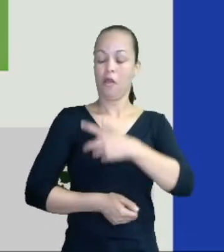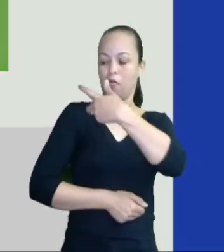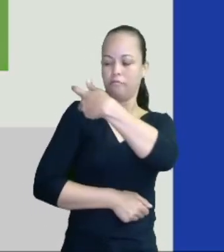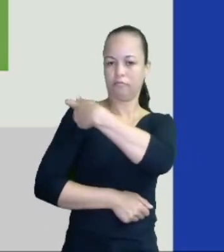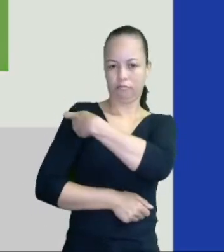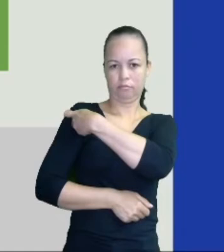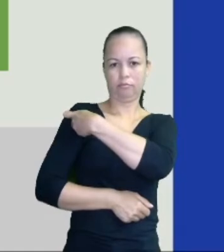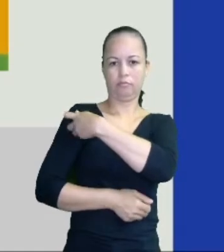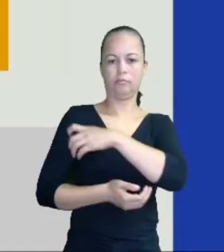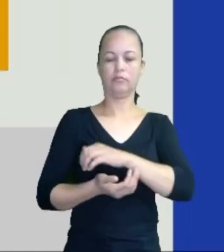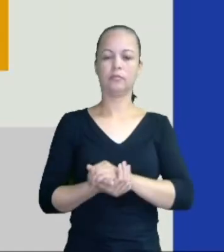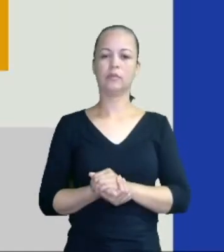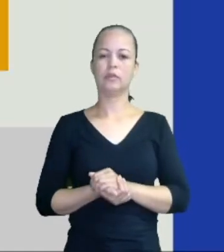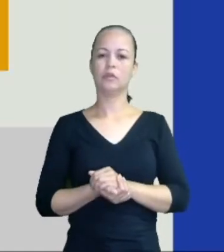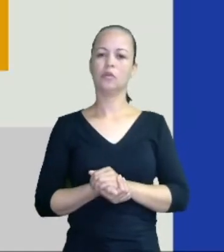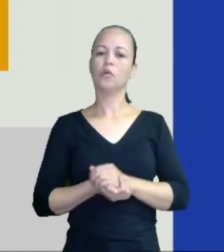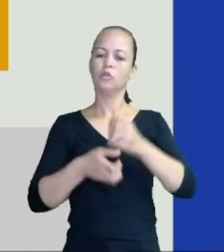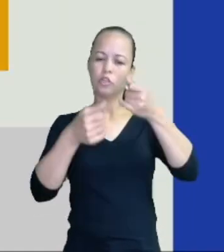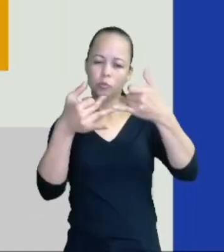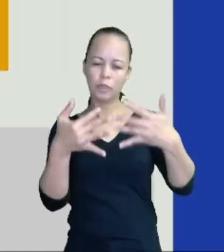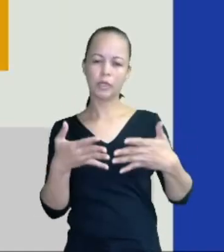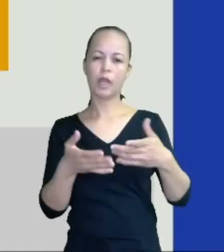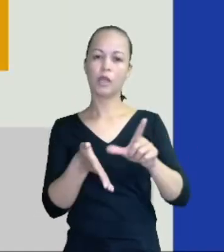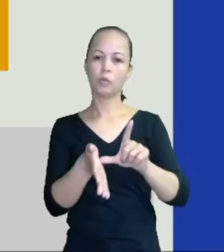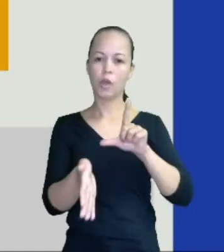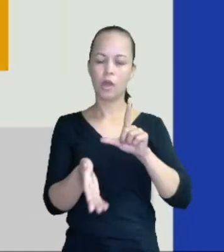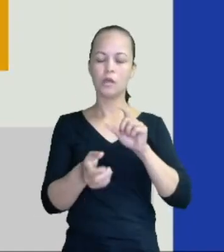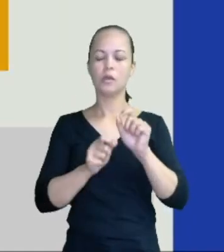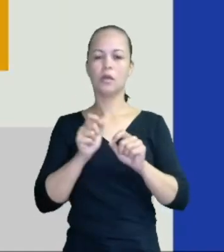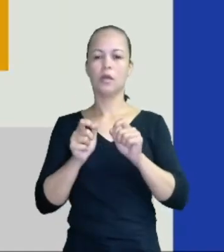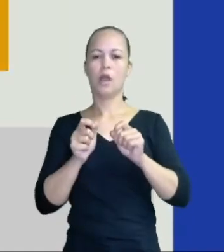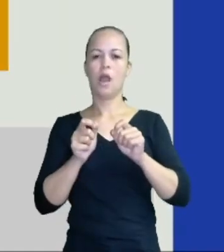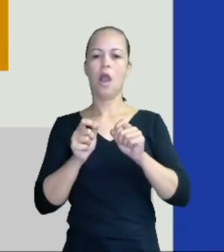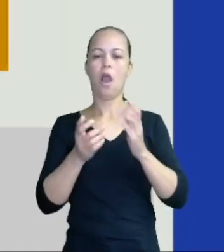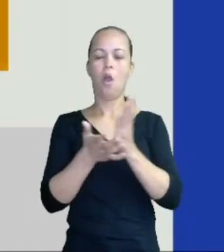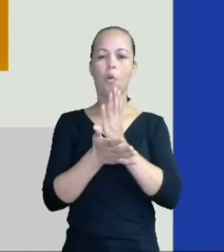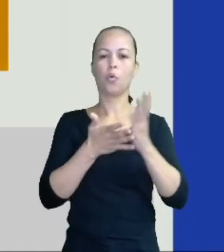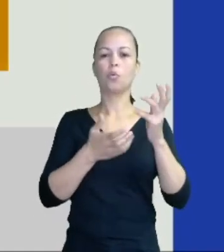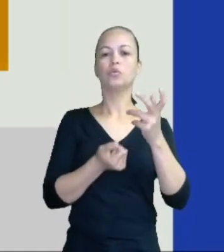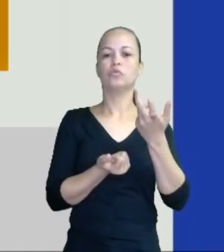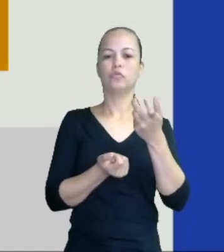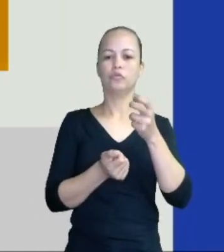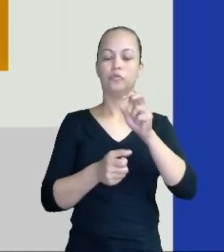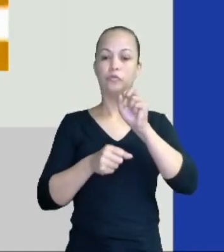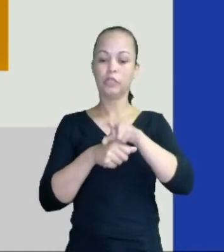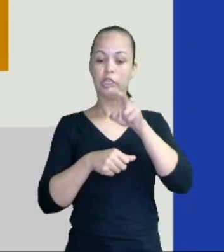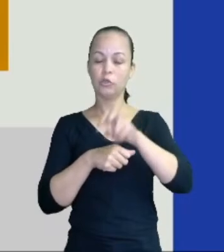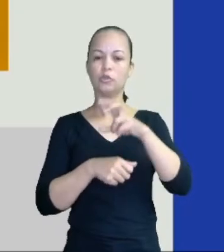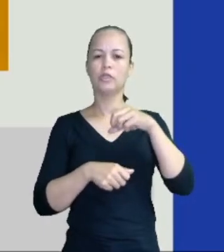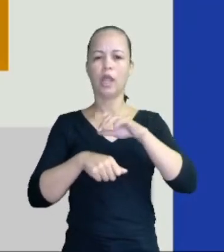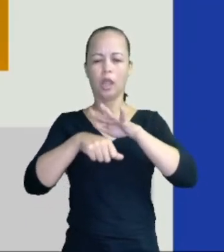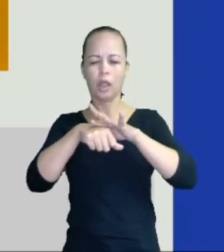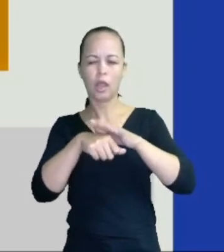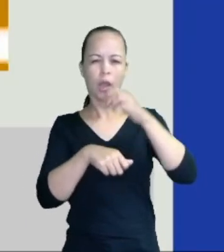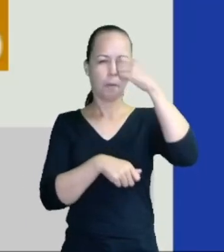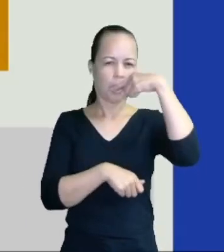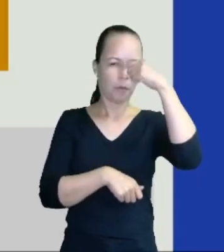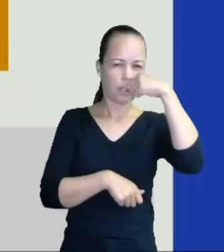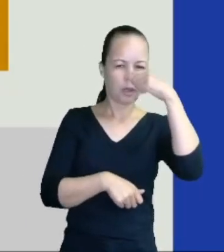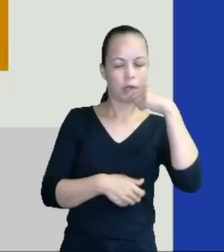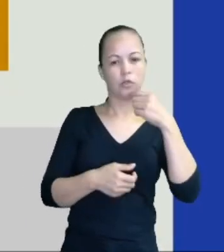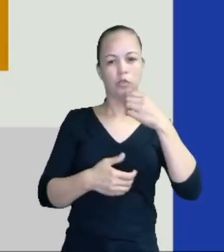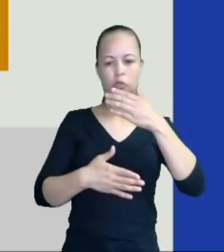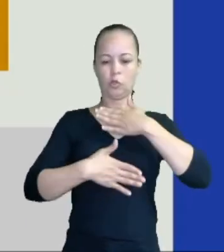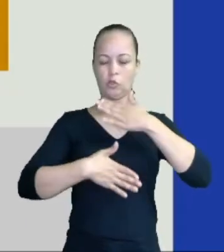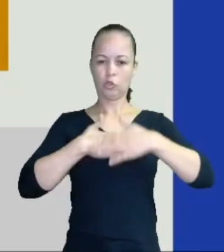Vacinas. Como já tínhamos te contado antes, alguns vírus produzem doenças como a gripe. Por sorte, temos o nosso sistema